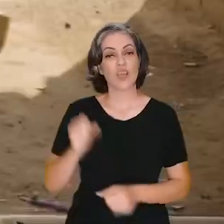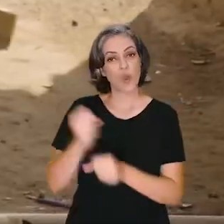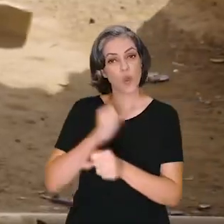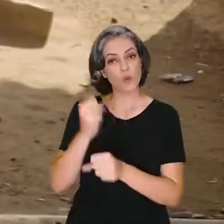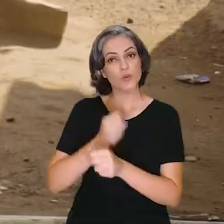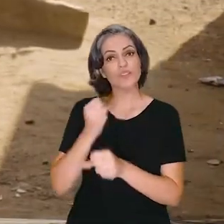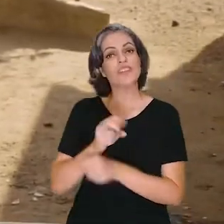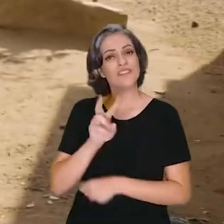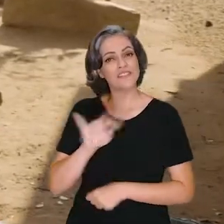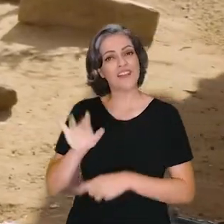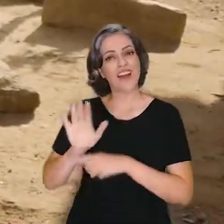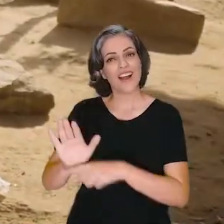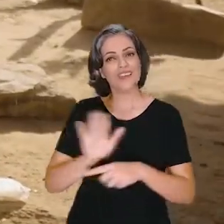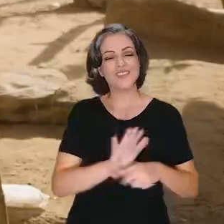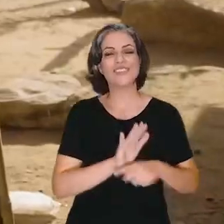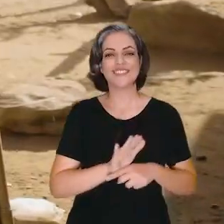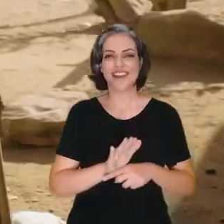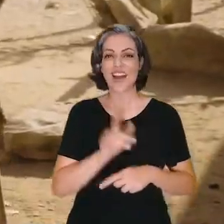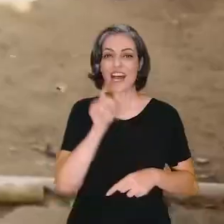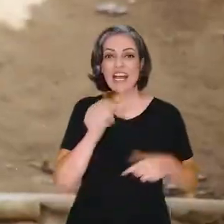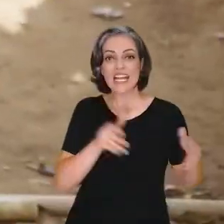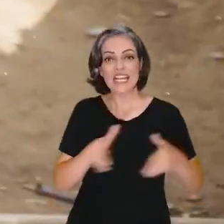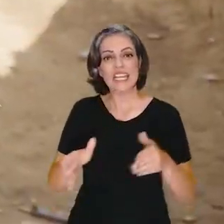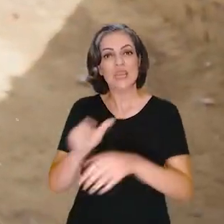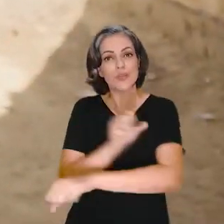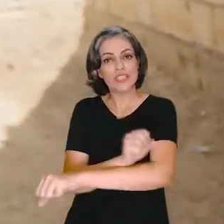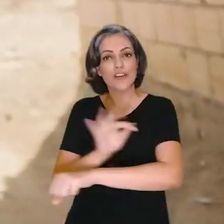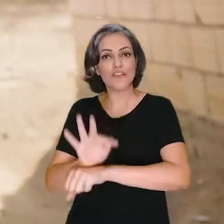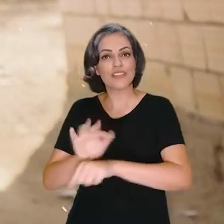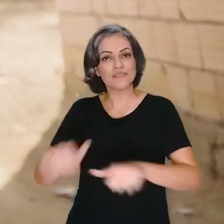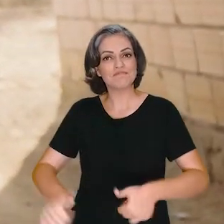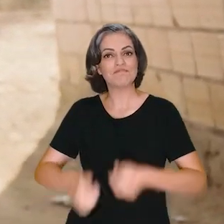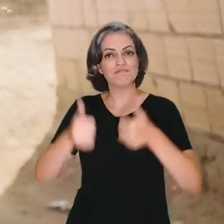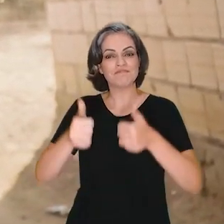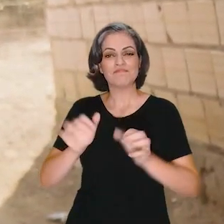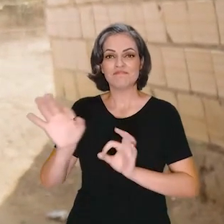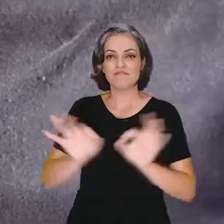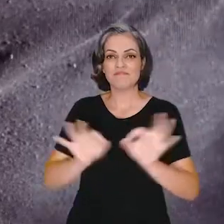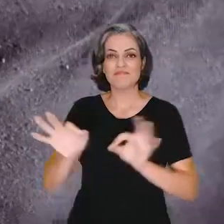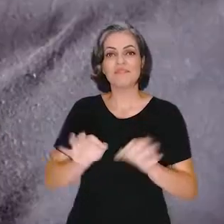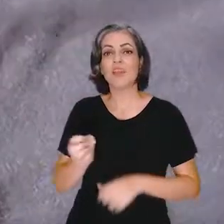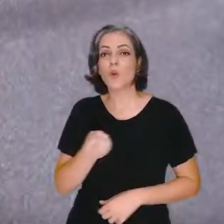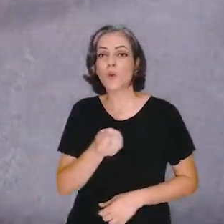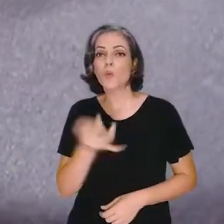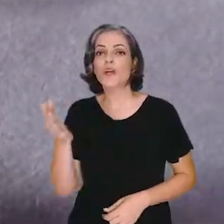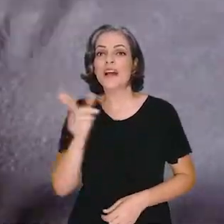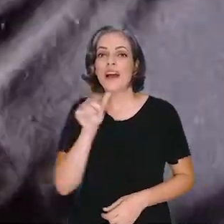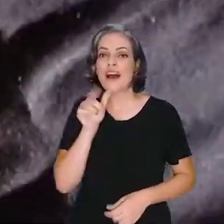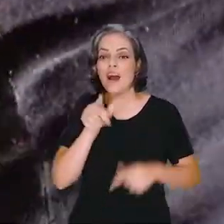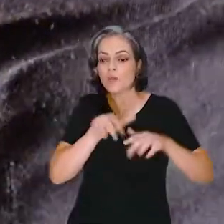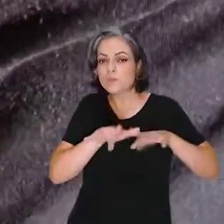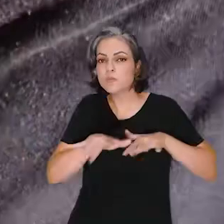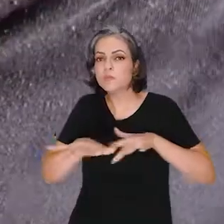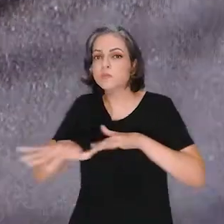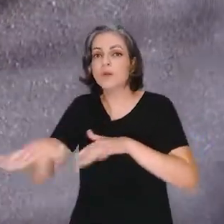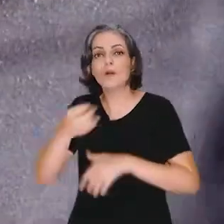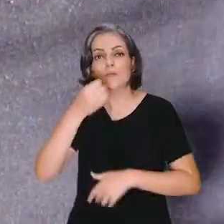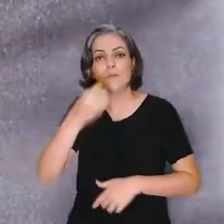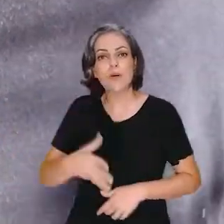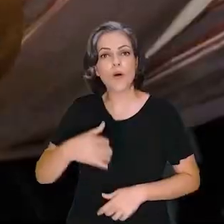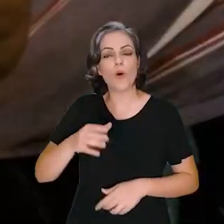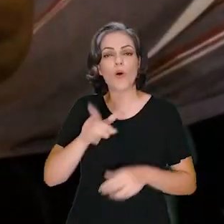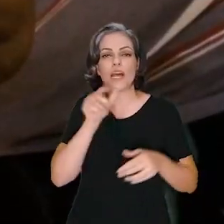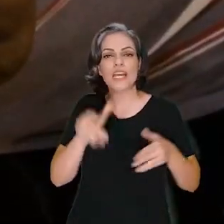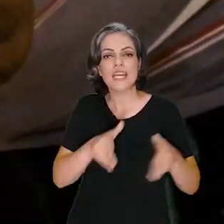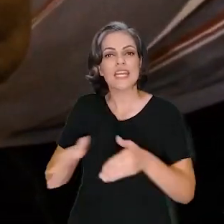O empreendimento vai proporcionar a revitalização do Rio São Francisco, a regularização do volume de águas do Rio Jequitaí,